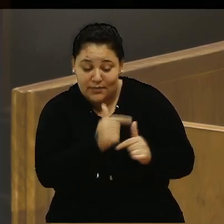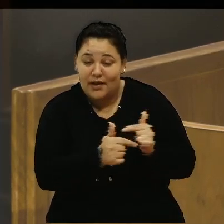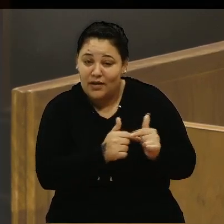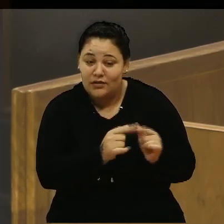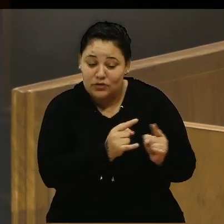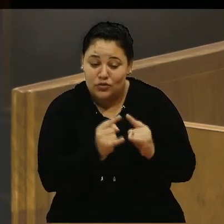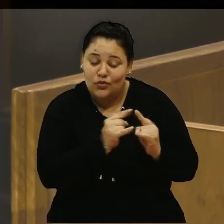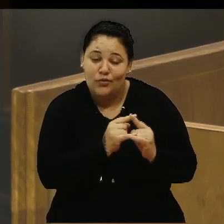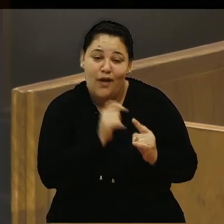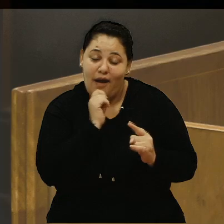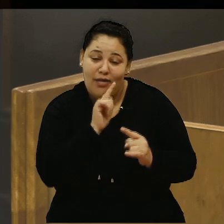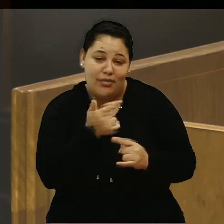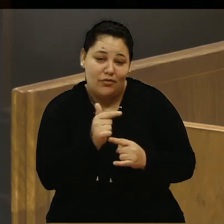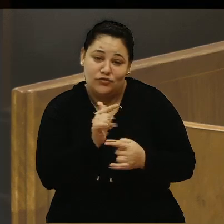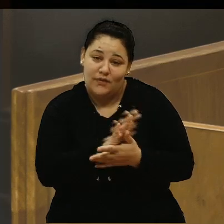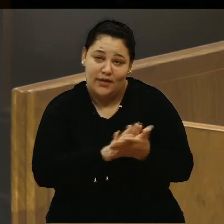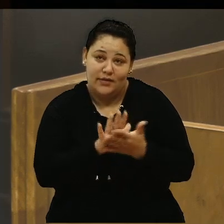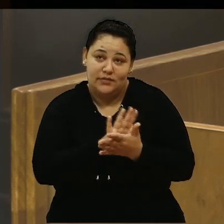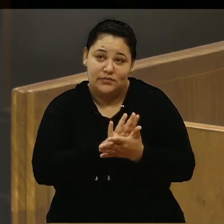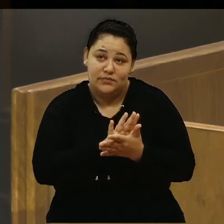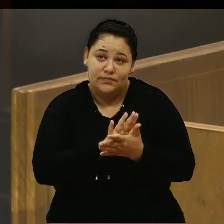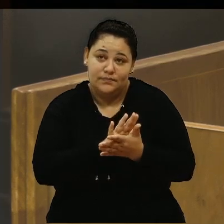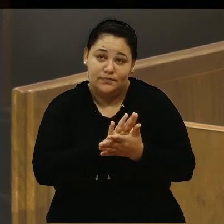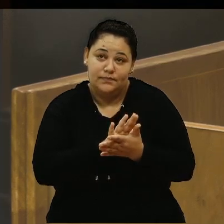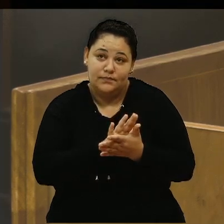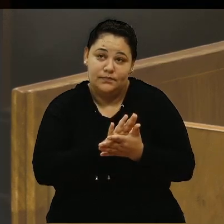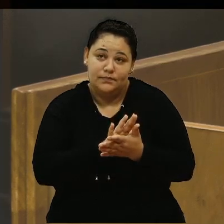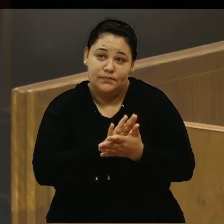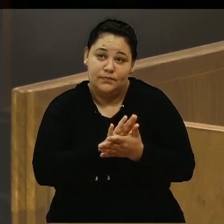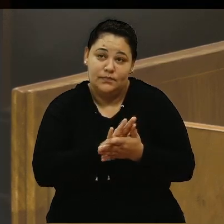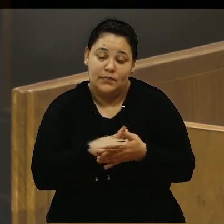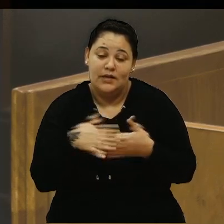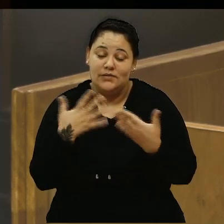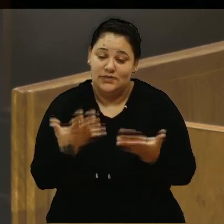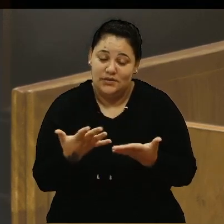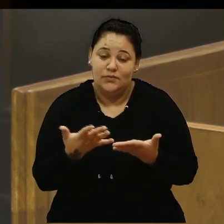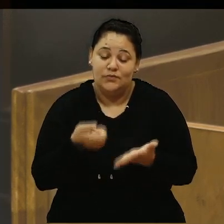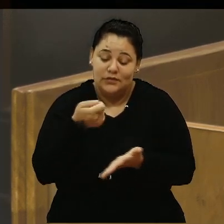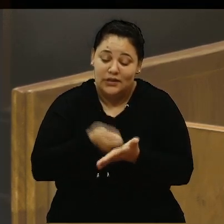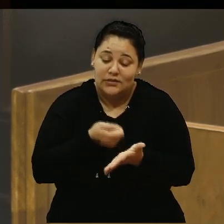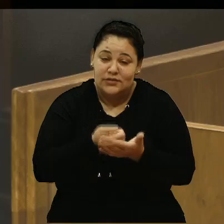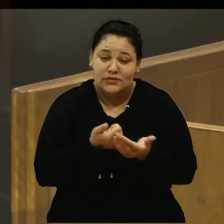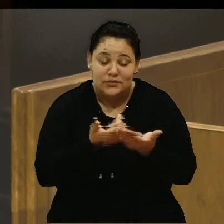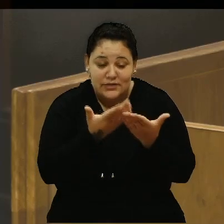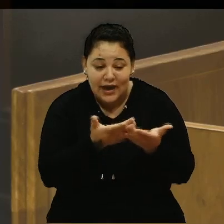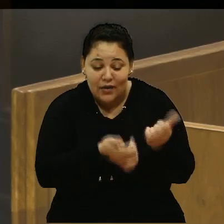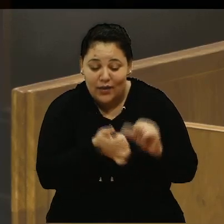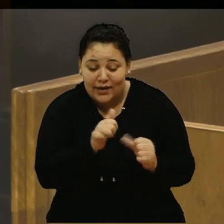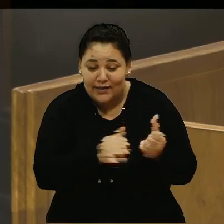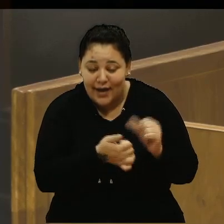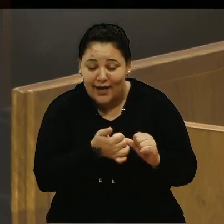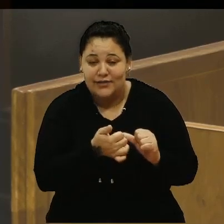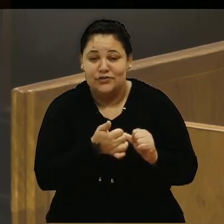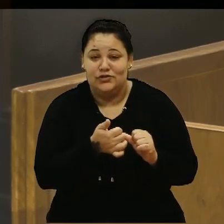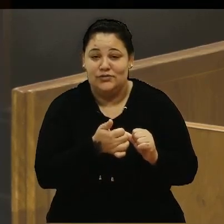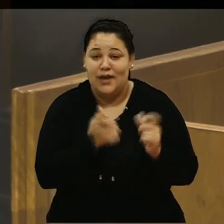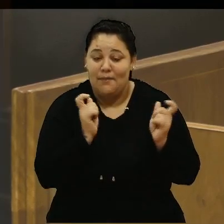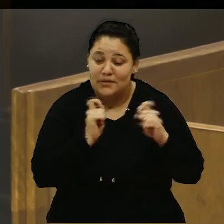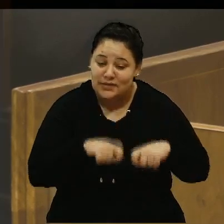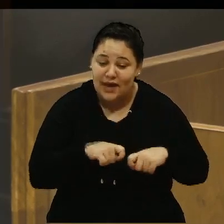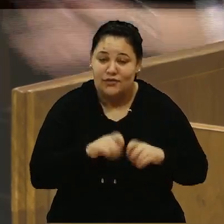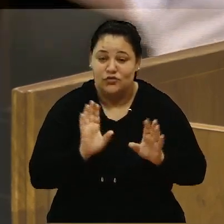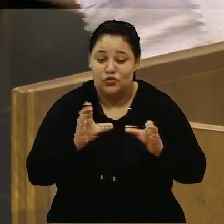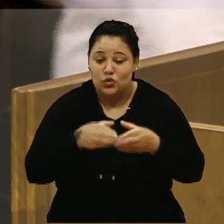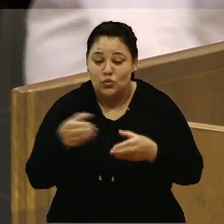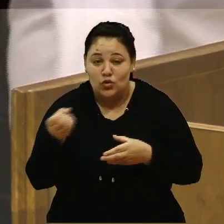não tiveram. Então eles estão formando, capacitando uma geração nova, uma